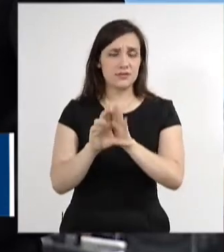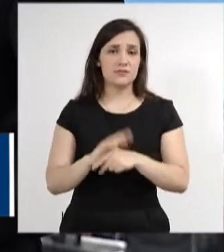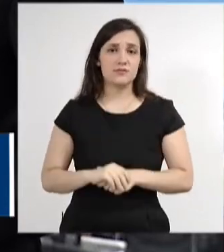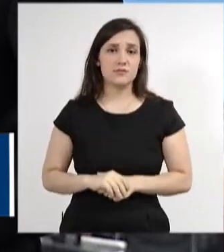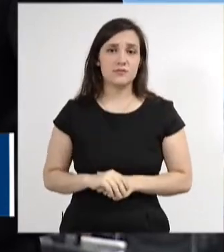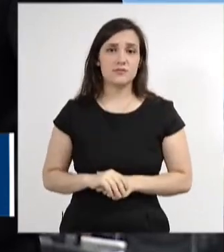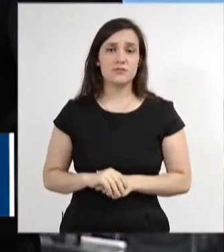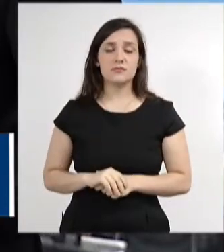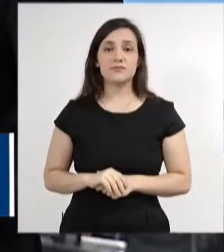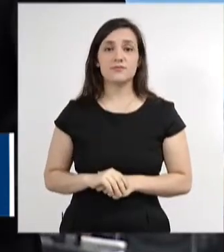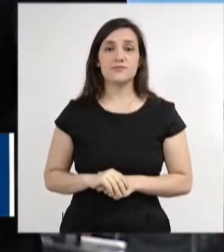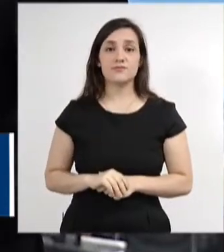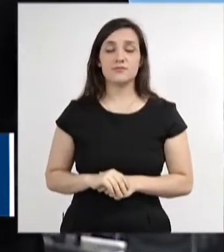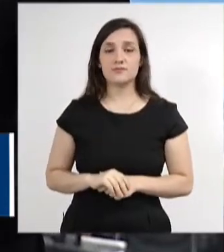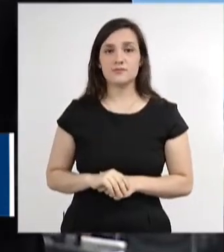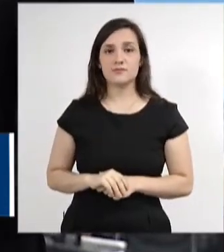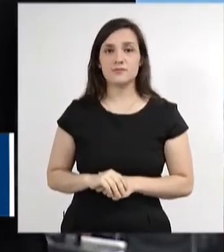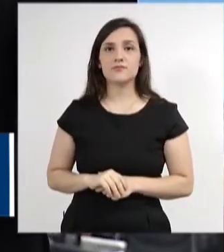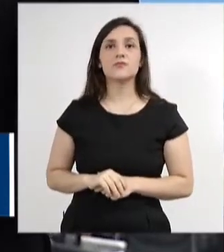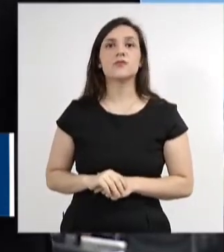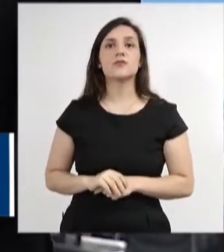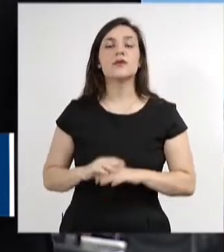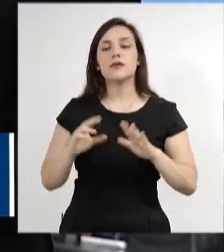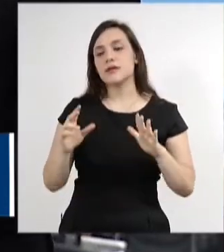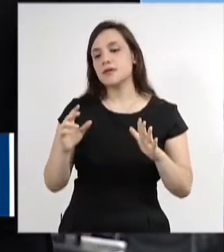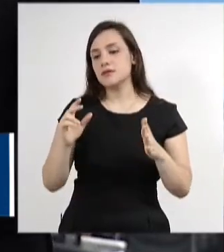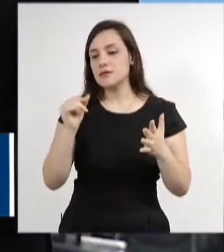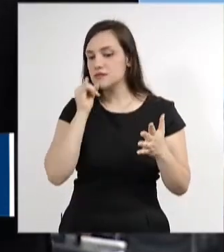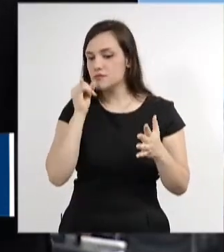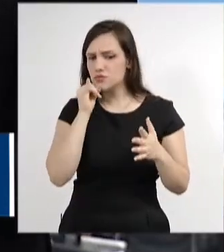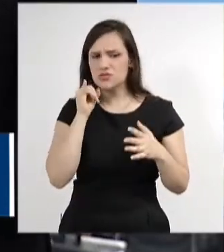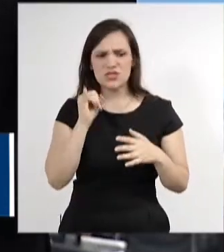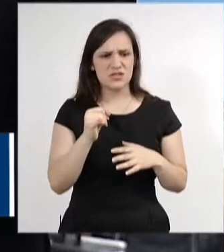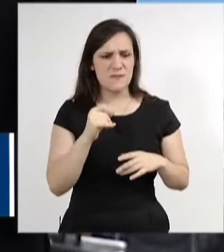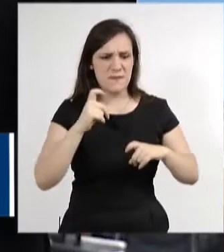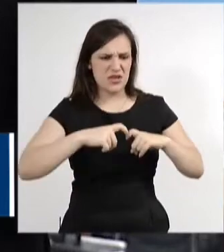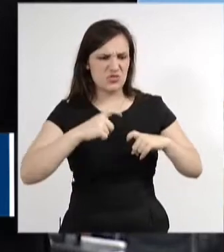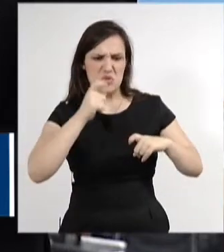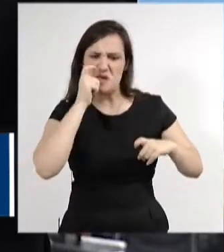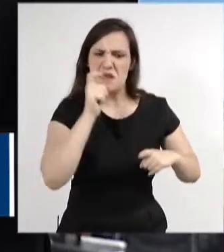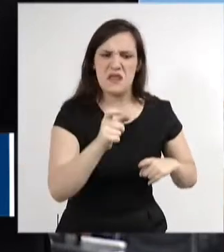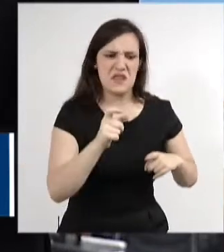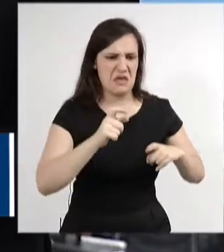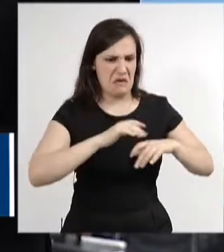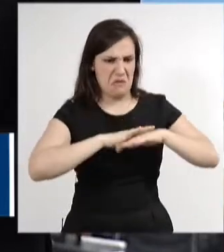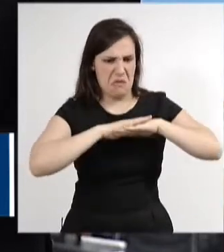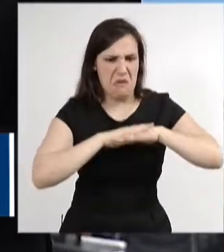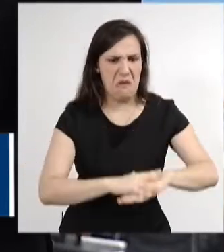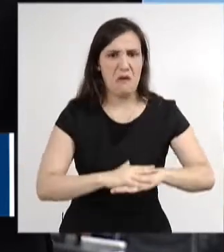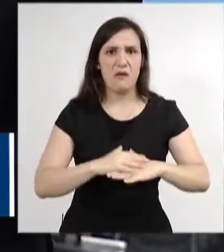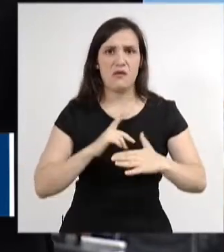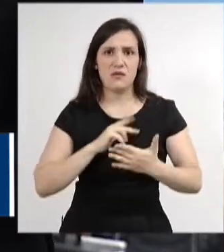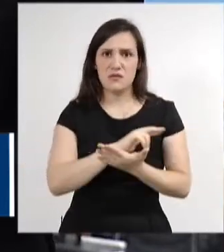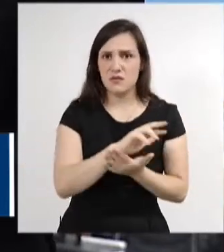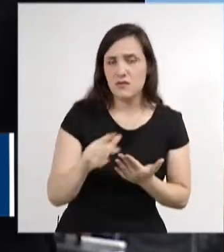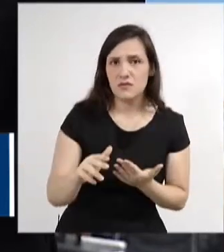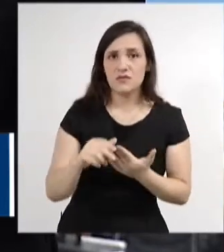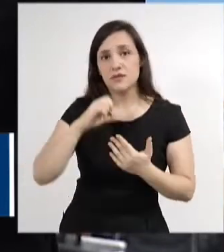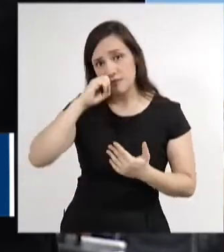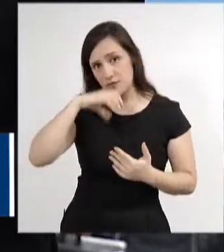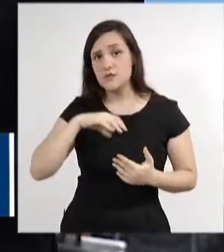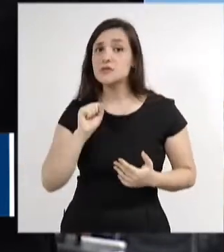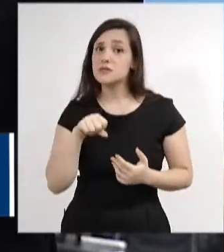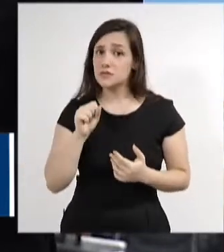os termos que vai caracterizar, né, no caso, a violência. Às vezes, infelizmente, nós